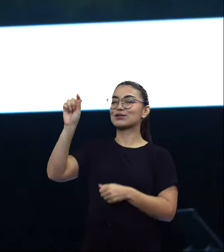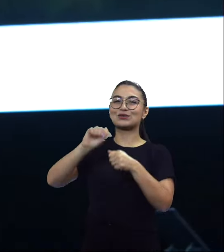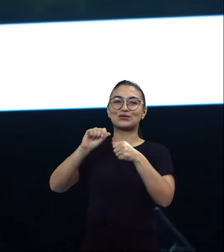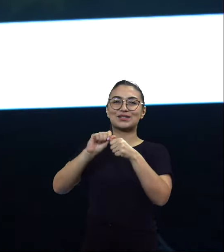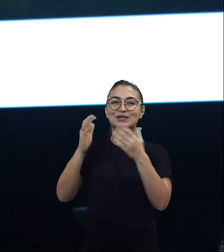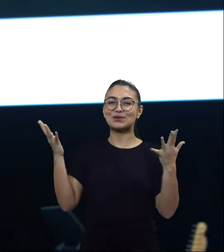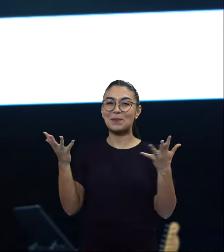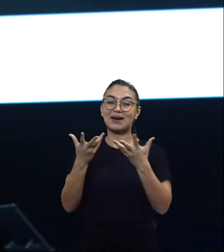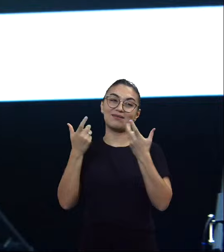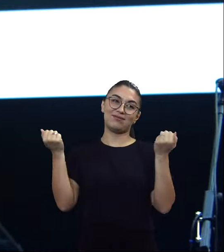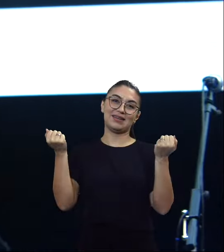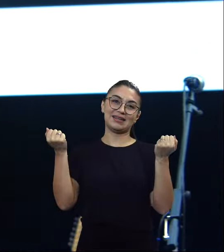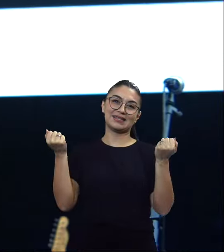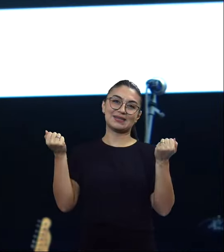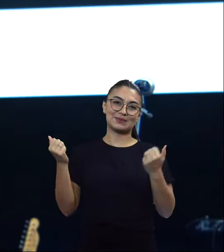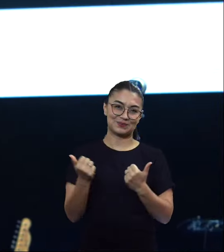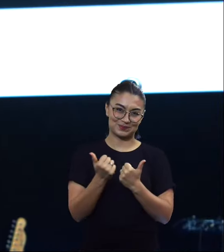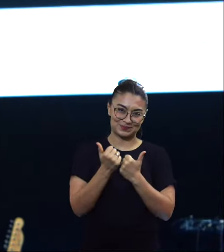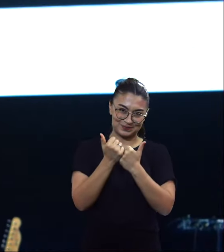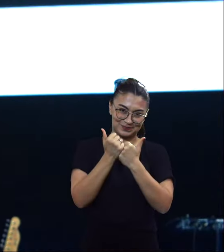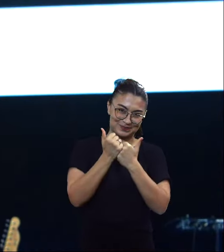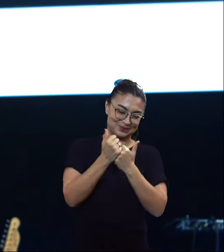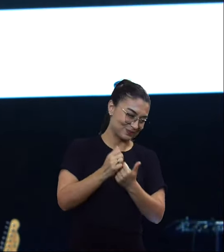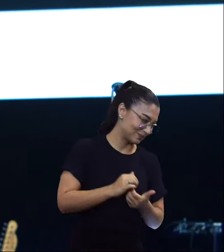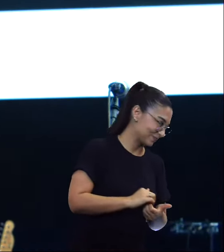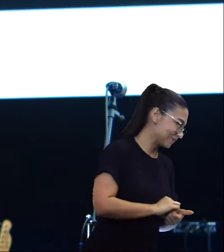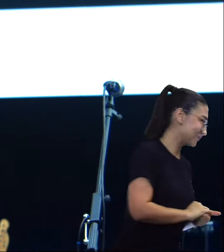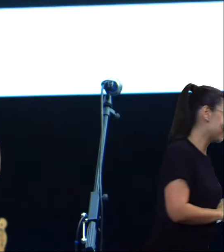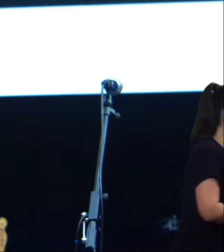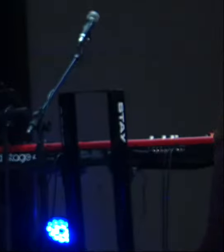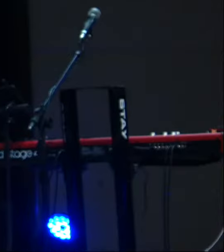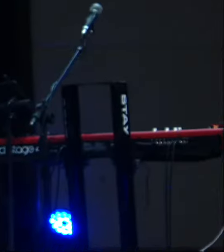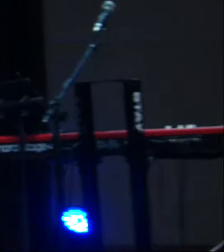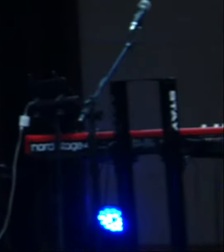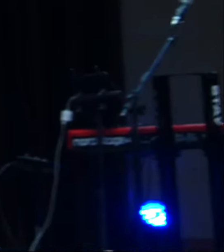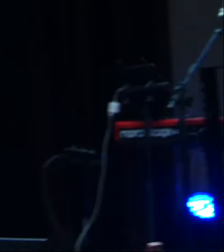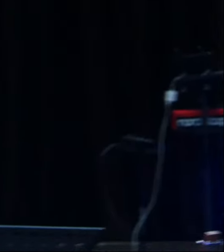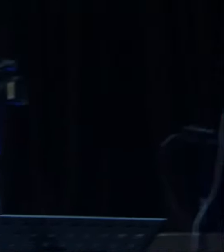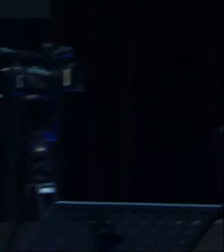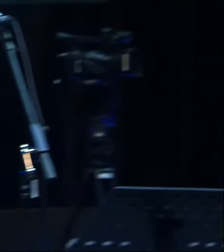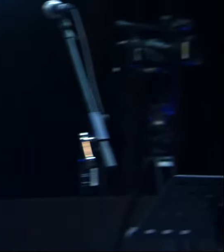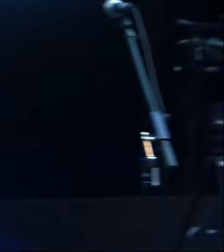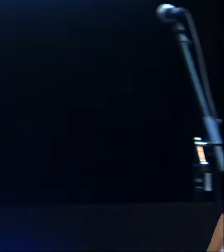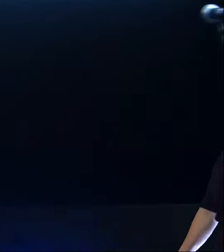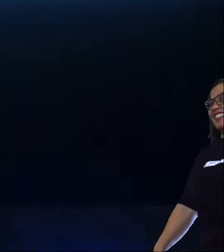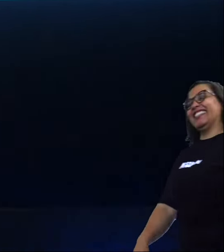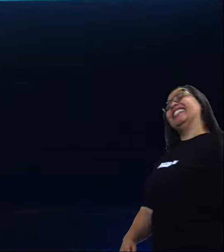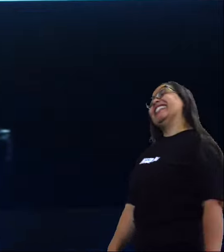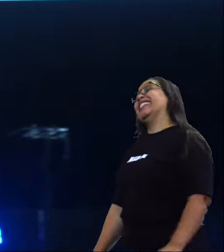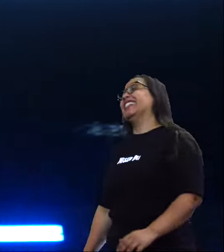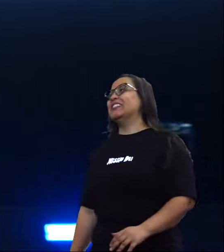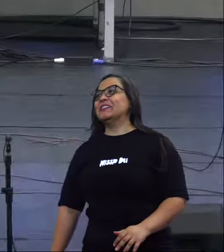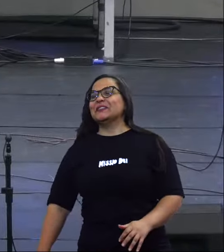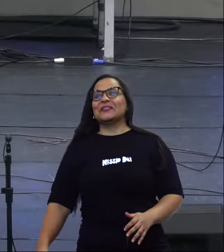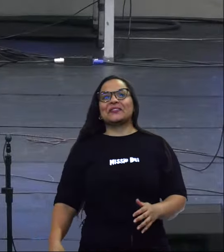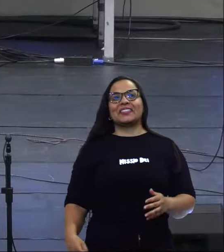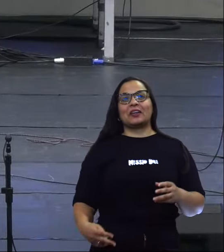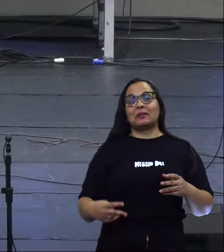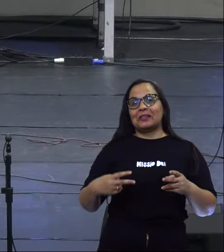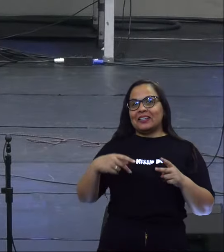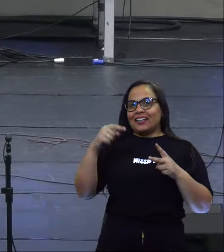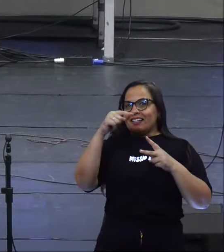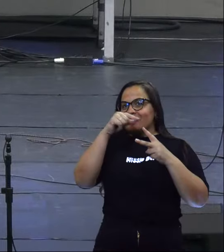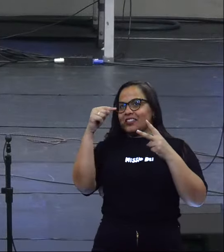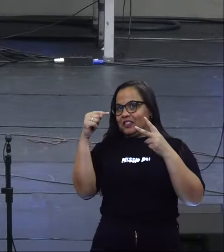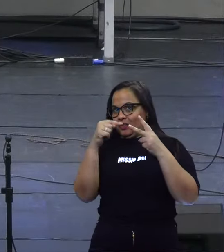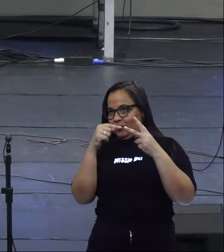às vezes nós duvidamos e não acreditamos que Deus pode fazer esse tipo de coisa. Segundo lugar, segundo ajuste que nós precisamos